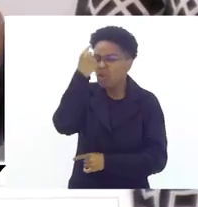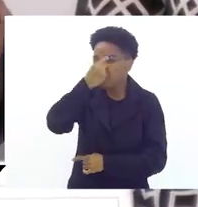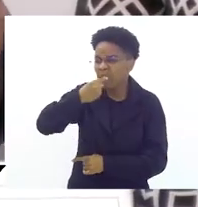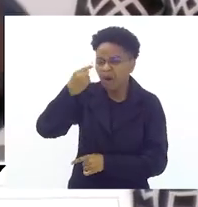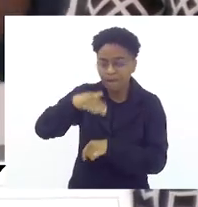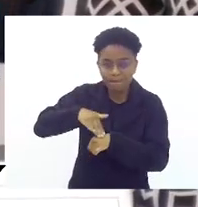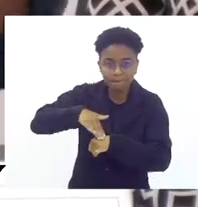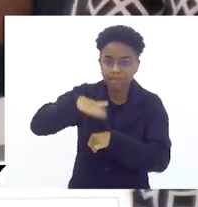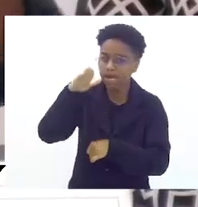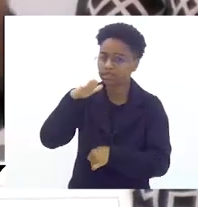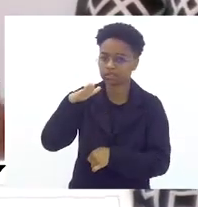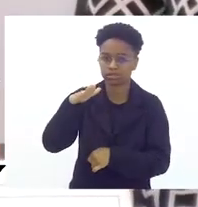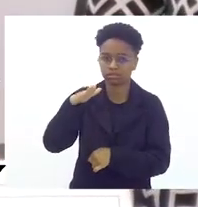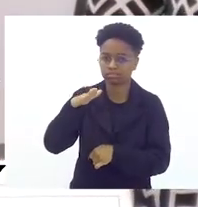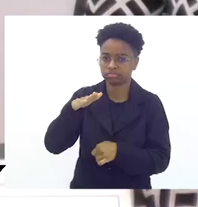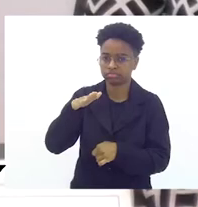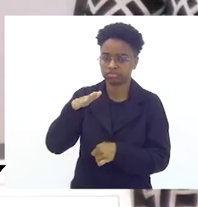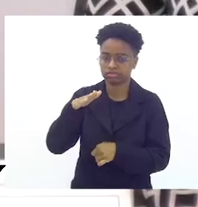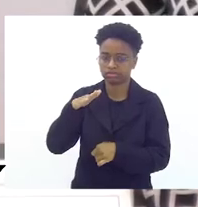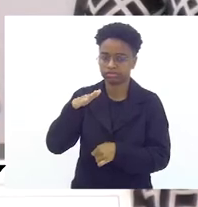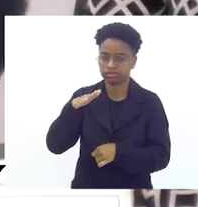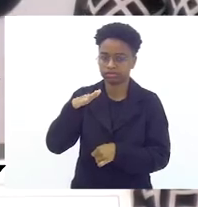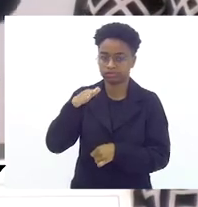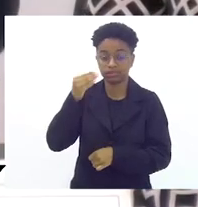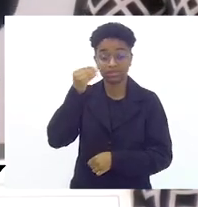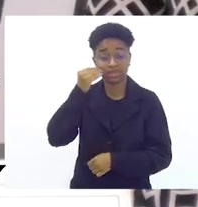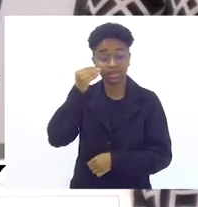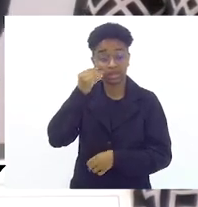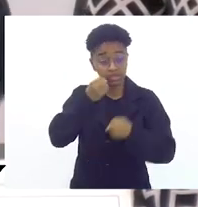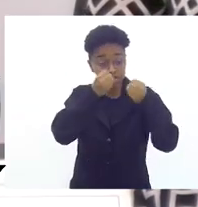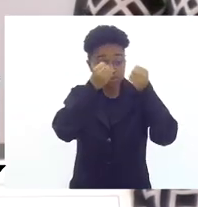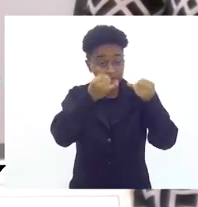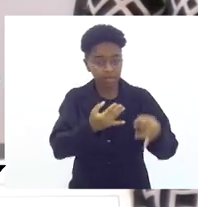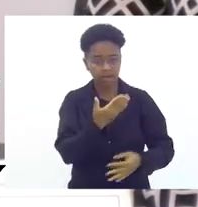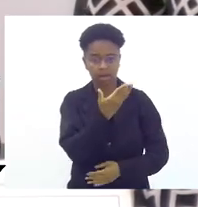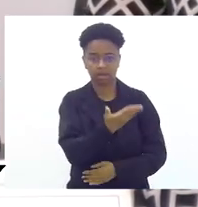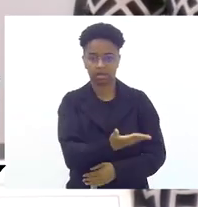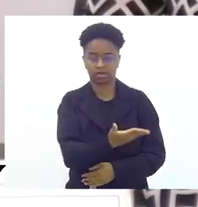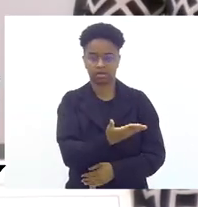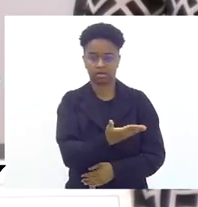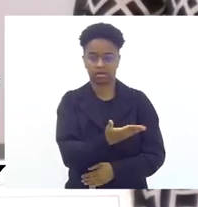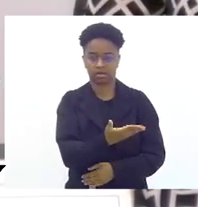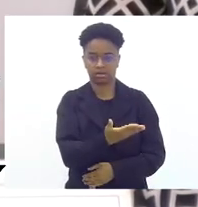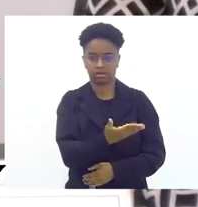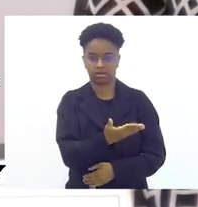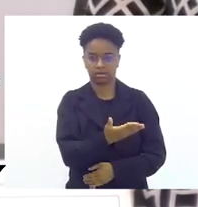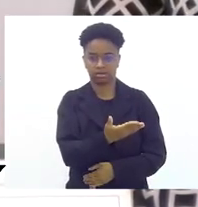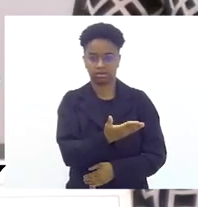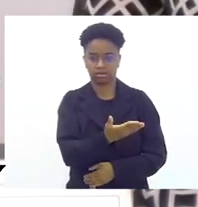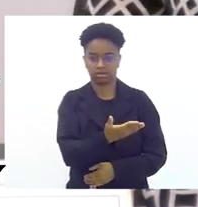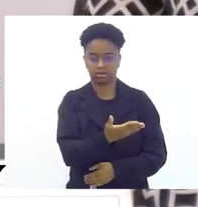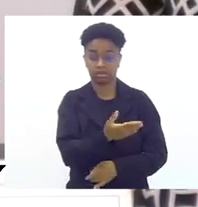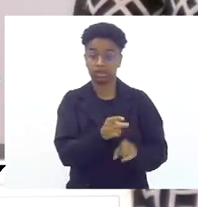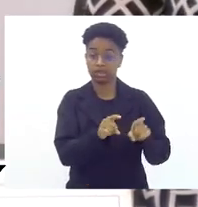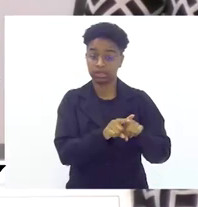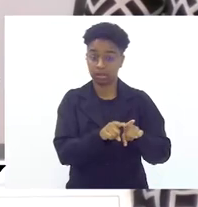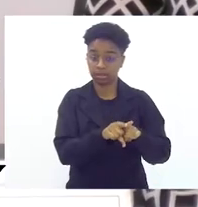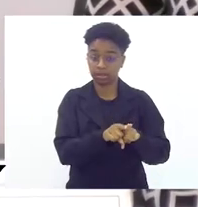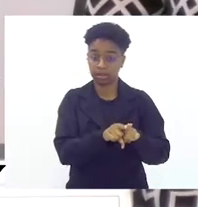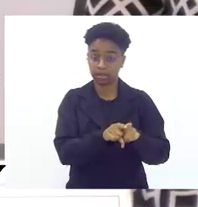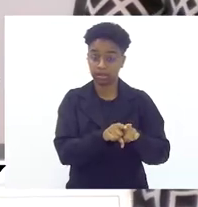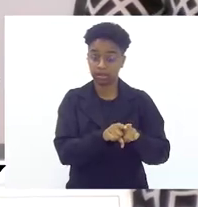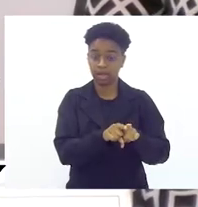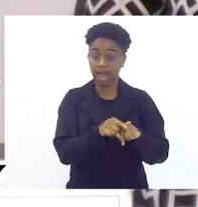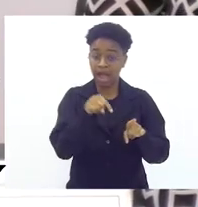hora mais de uma hora tentando justificar e preservar neste